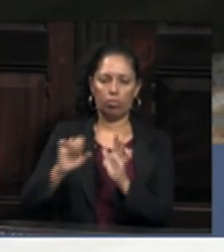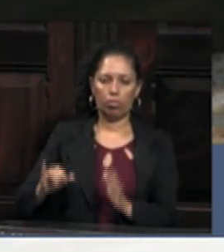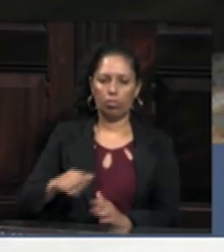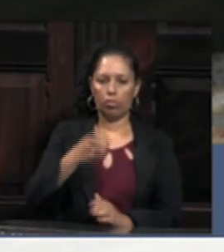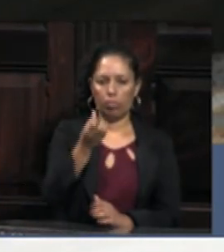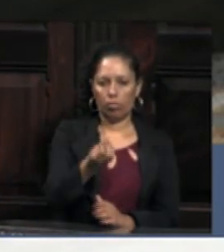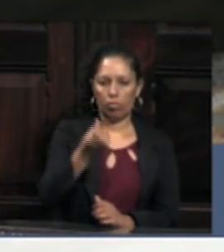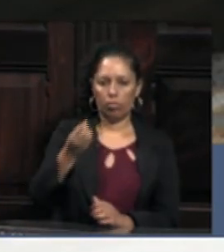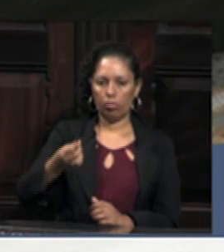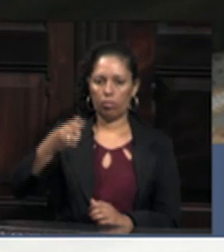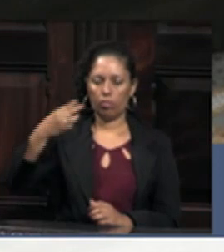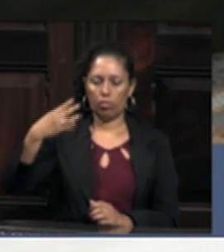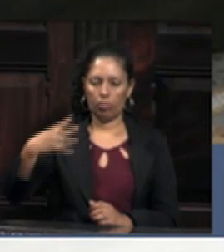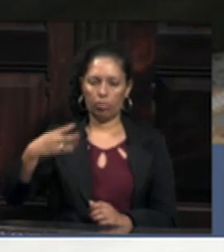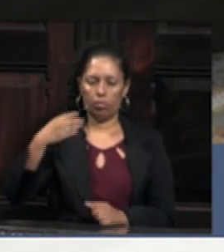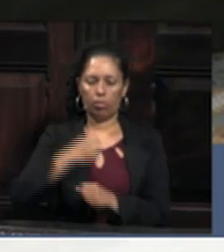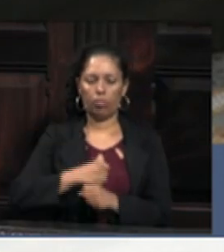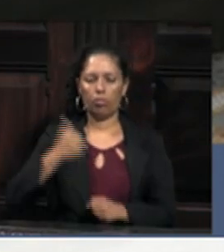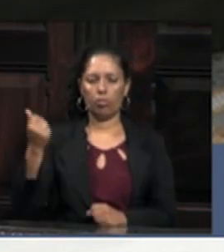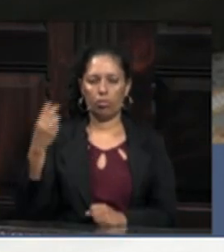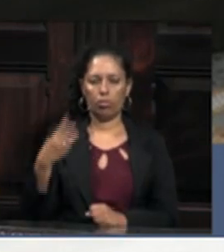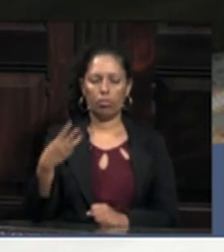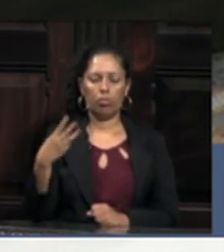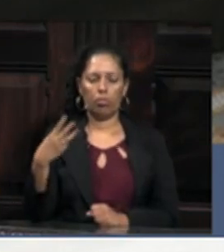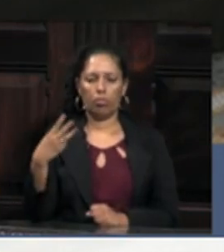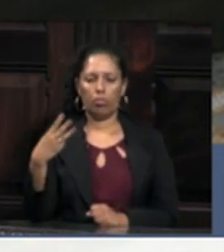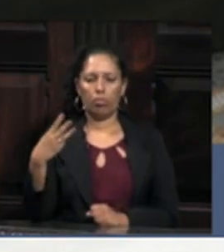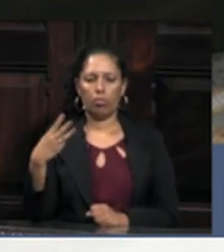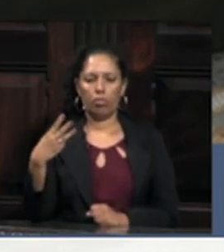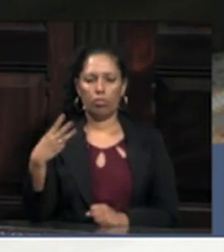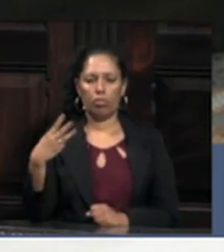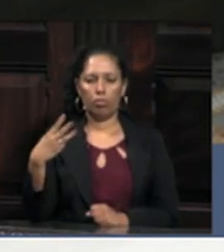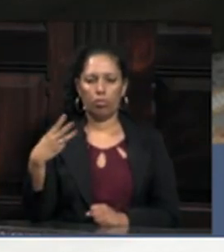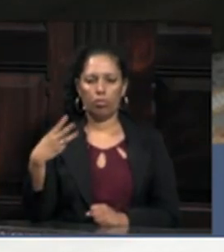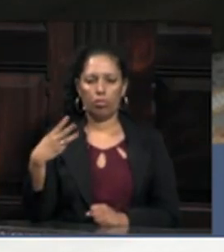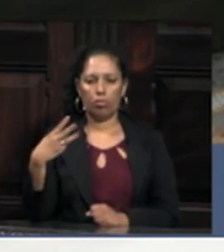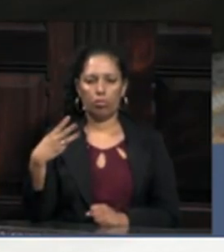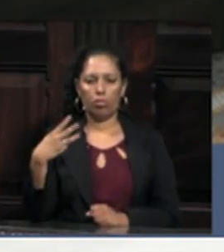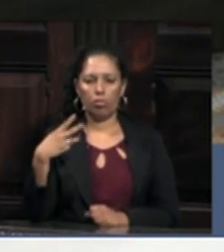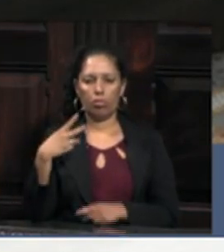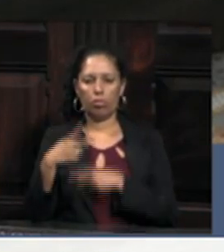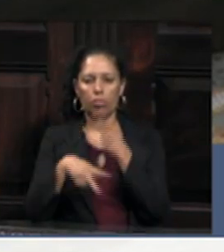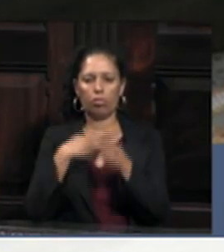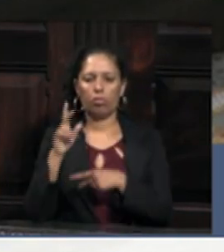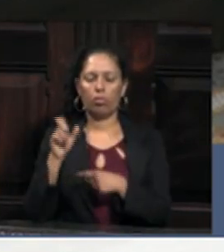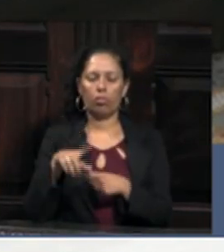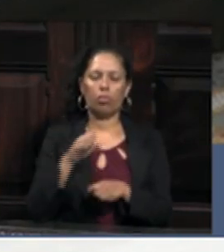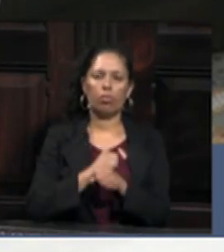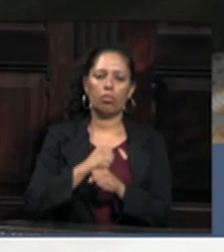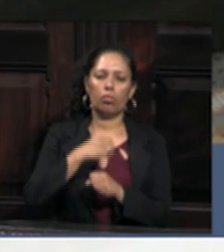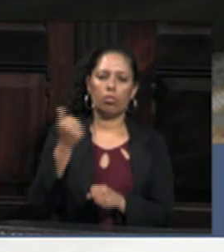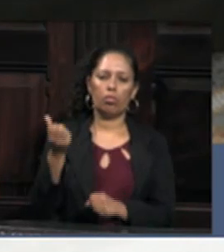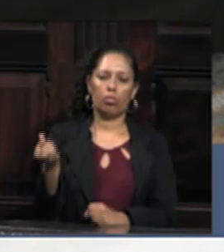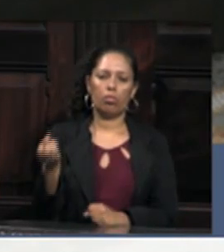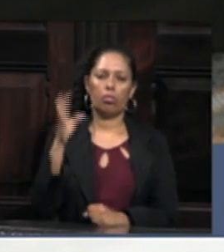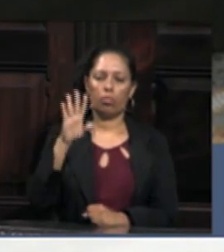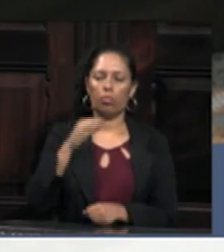de 2013, né? Ele é de 2016, mas